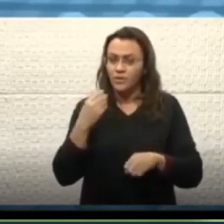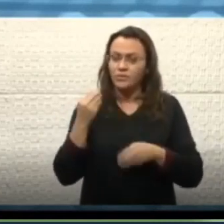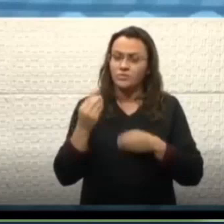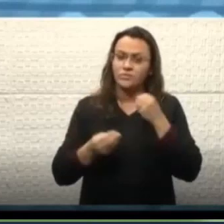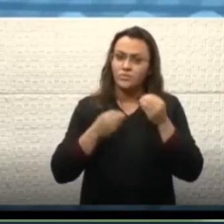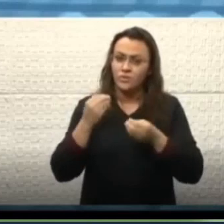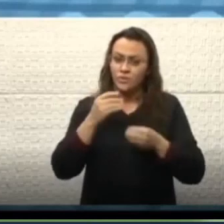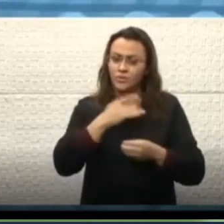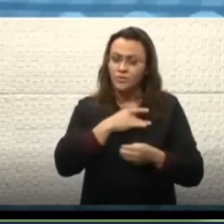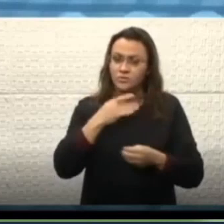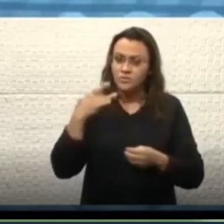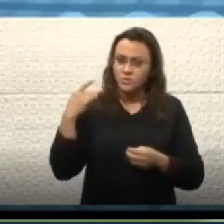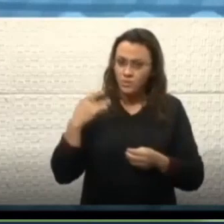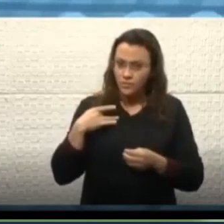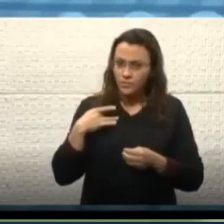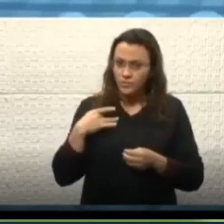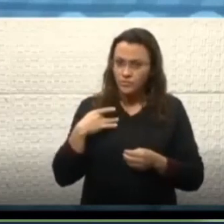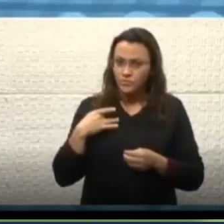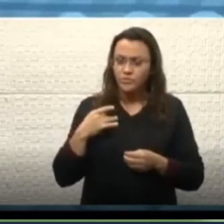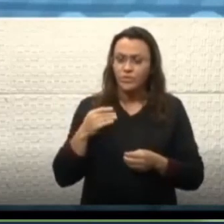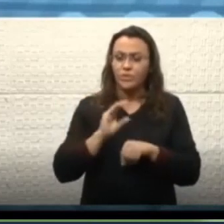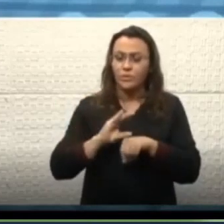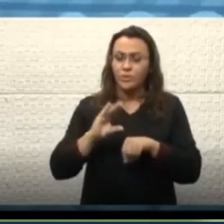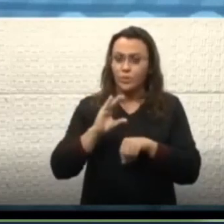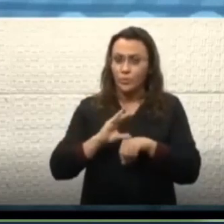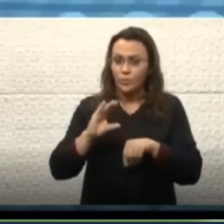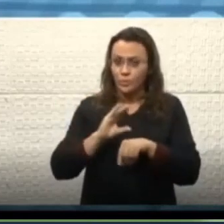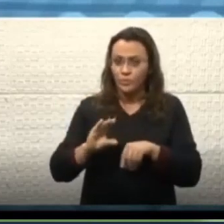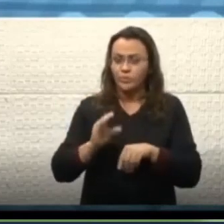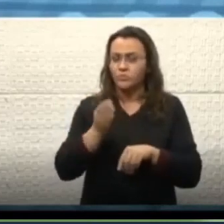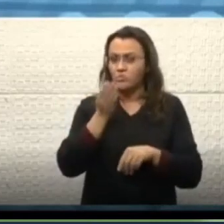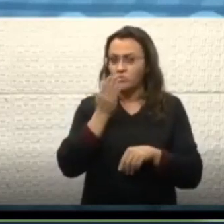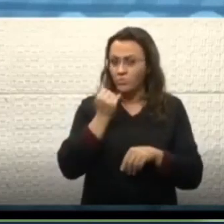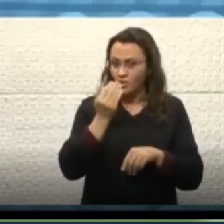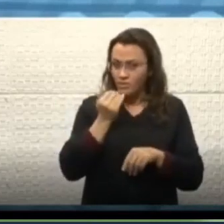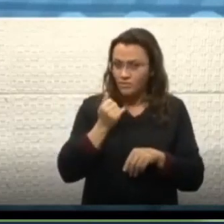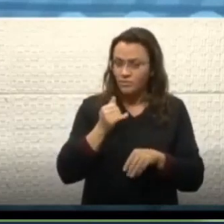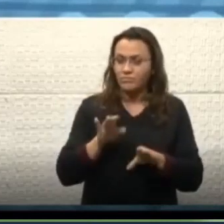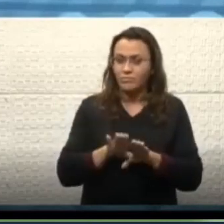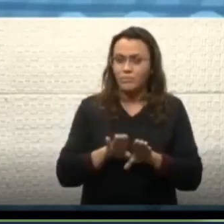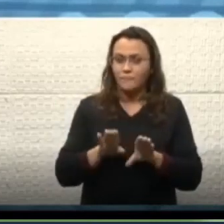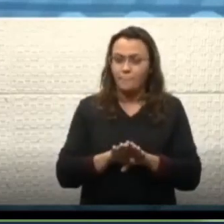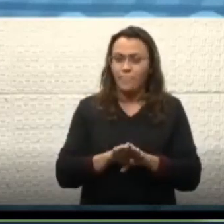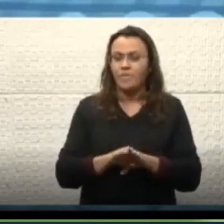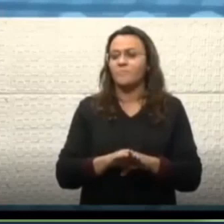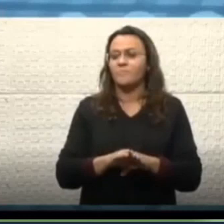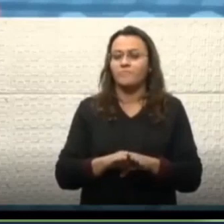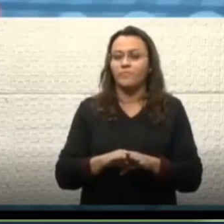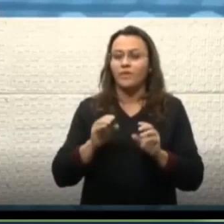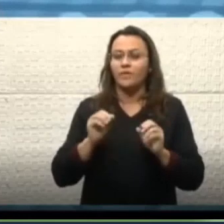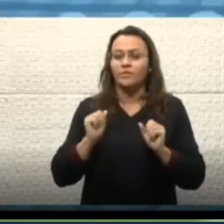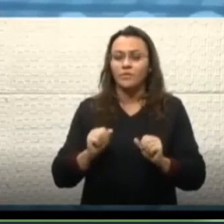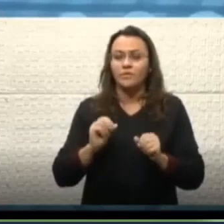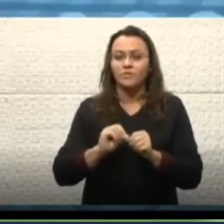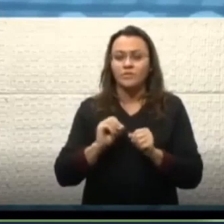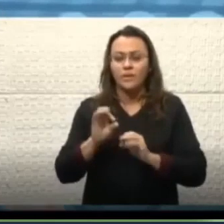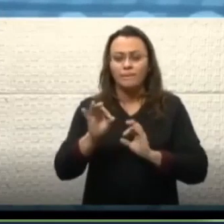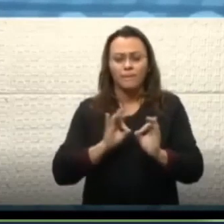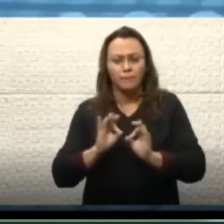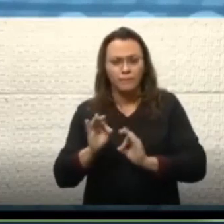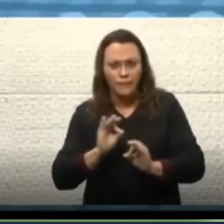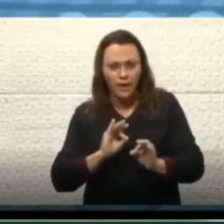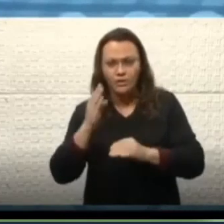partes aí da saúde também, no curso de nutrição, nós vamos ter contato direto com esses materiais, tanto no armazenamento quanto no